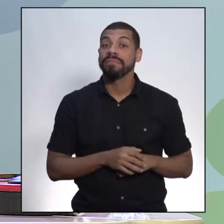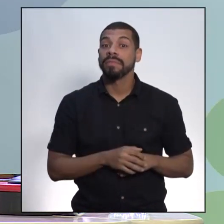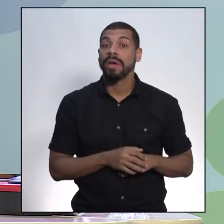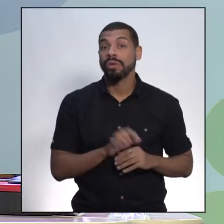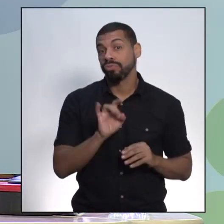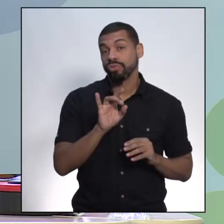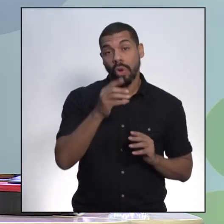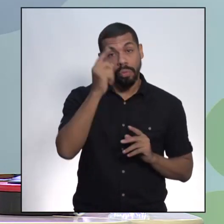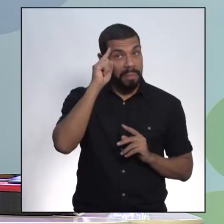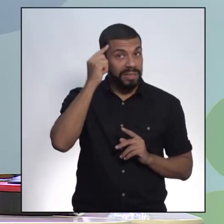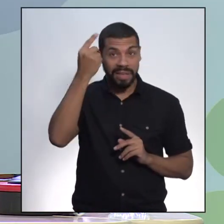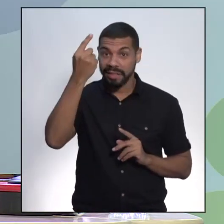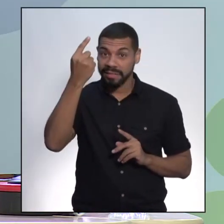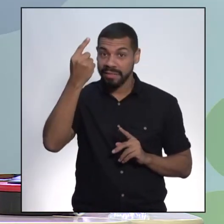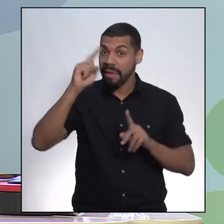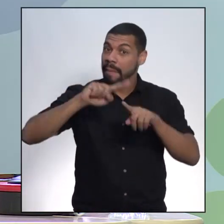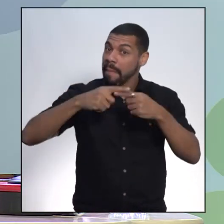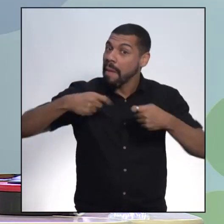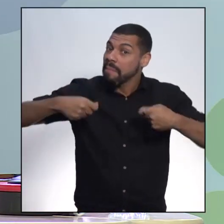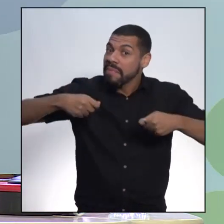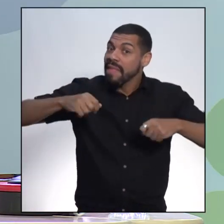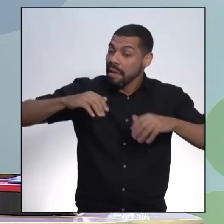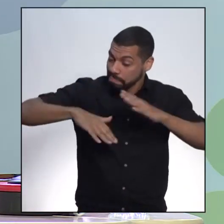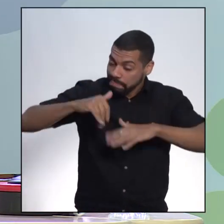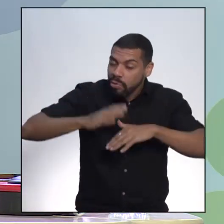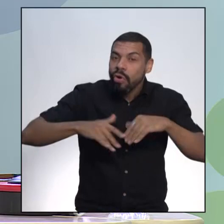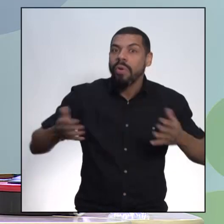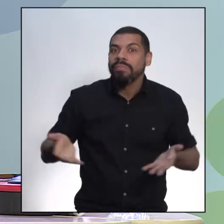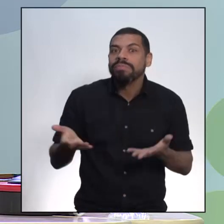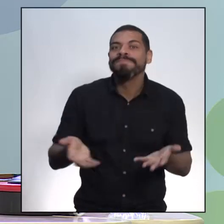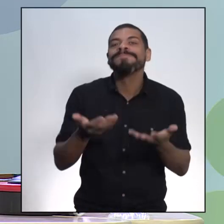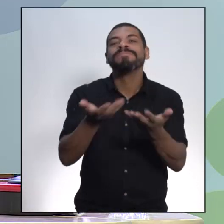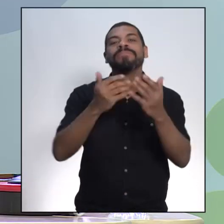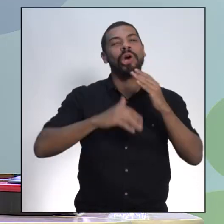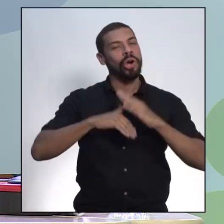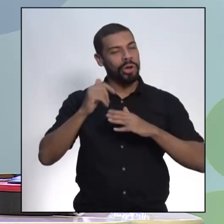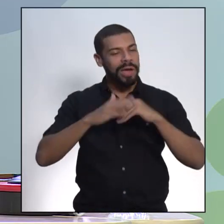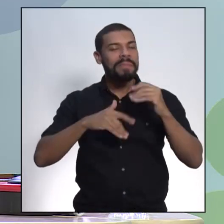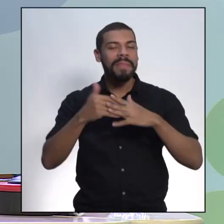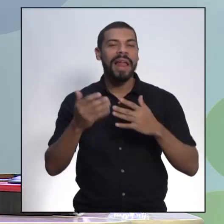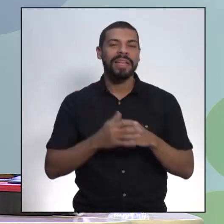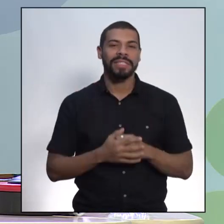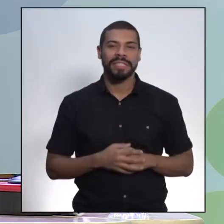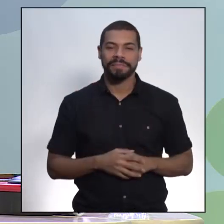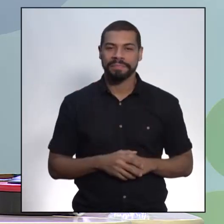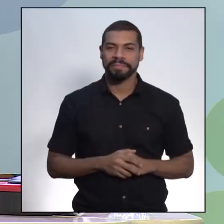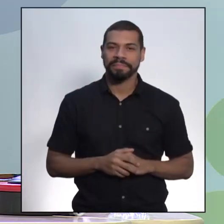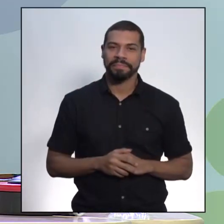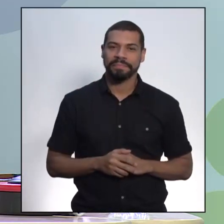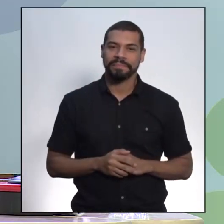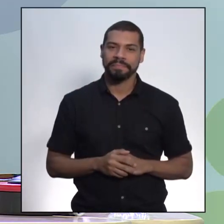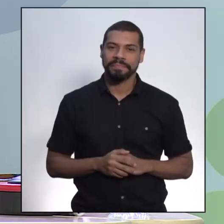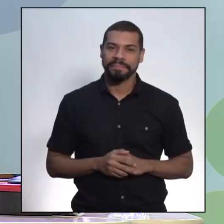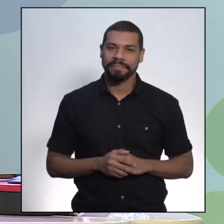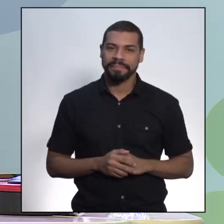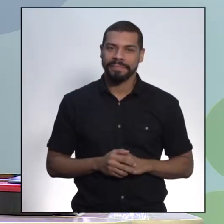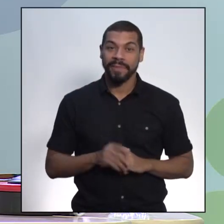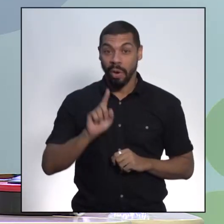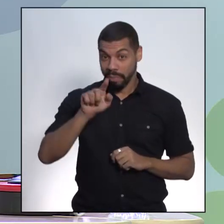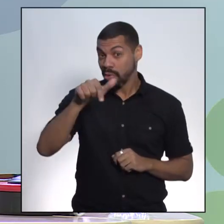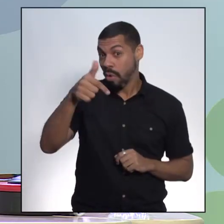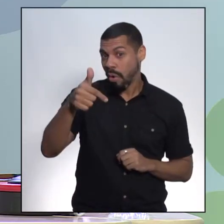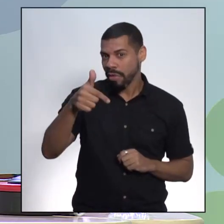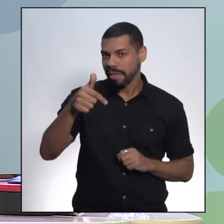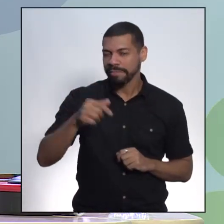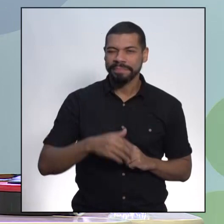só uma ideia. Né? Então, a gente precisa ter uma ideia e precisa ter, sim, alguém para executar. Vamos olhar aqui